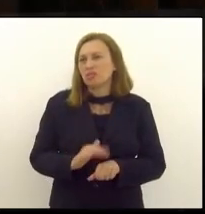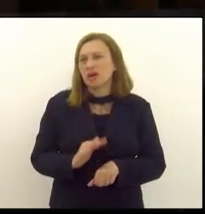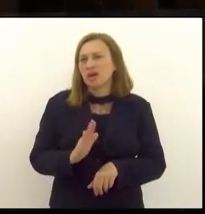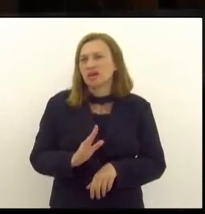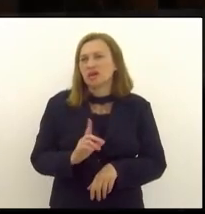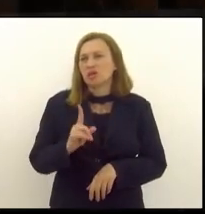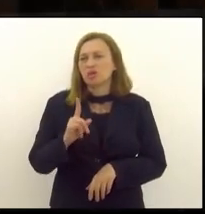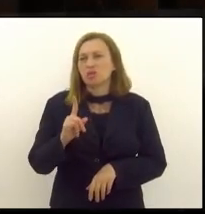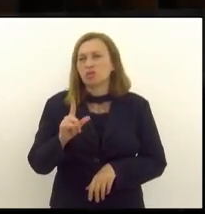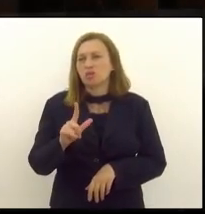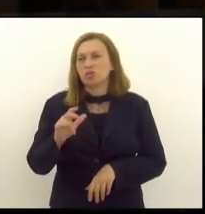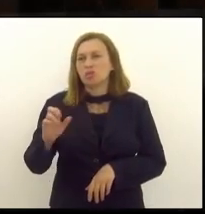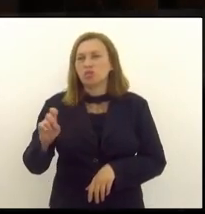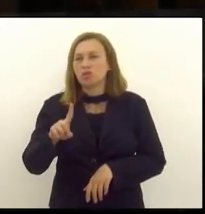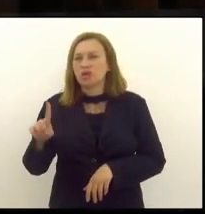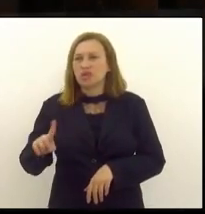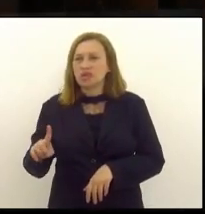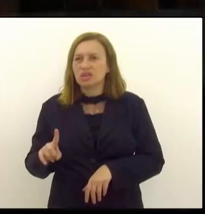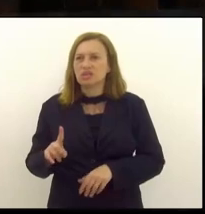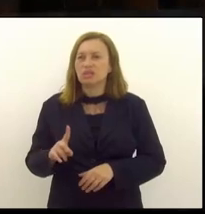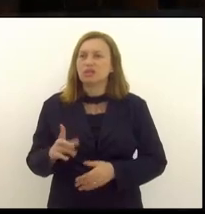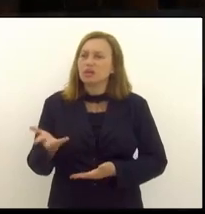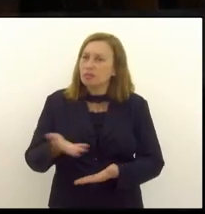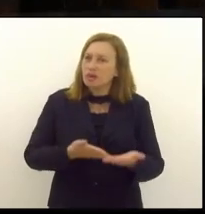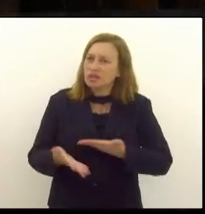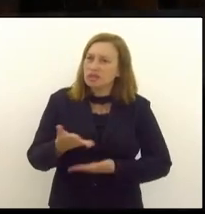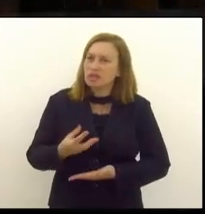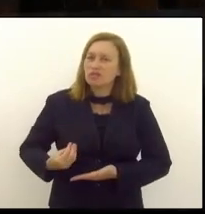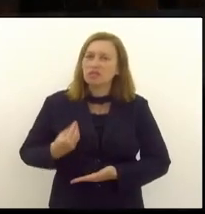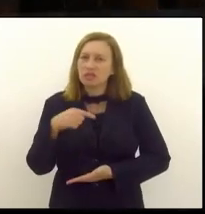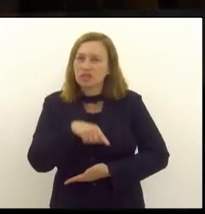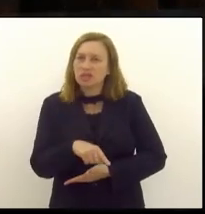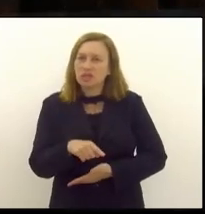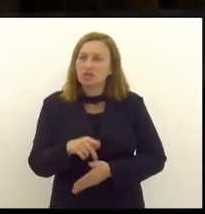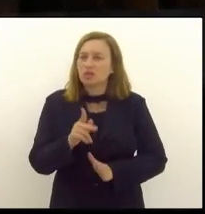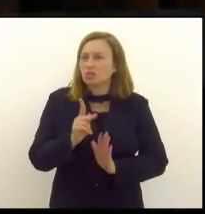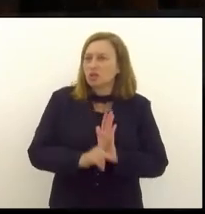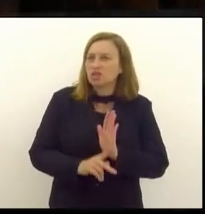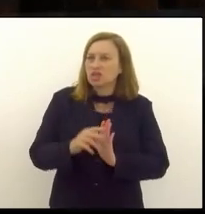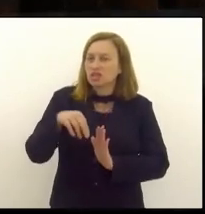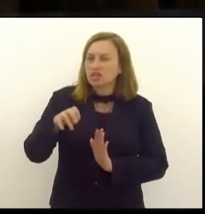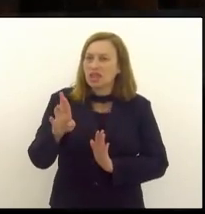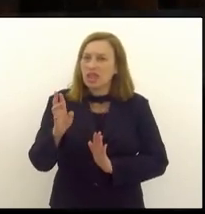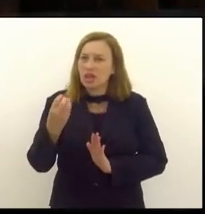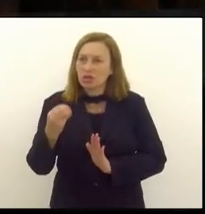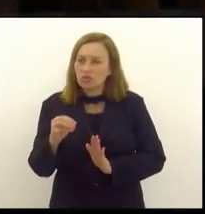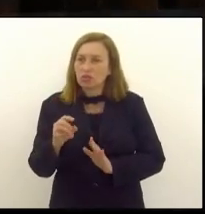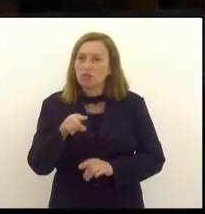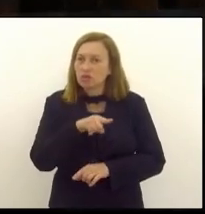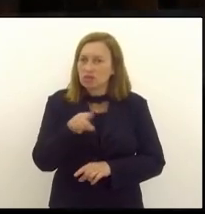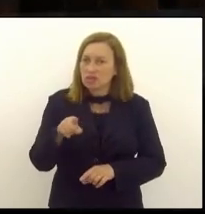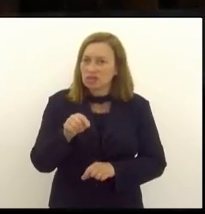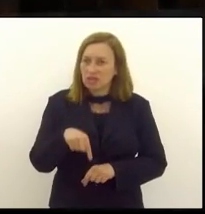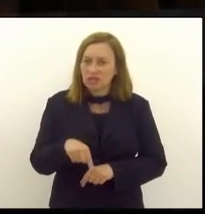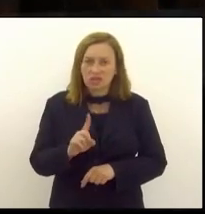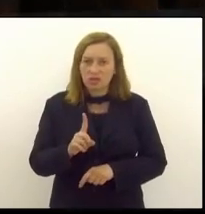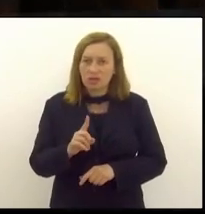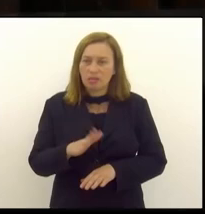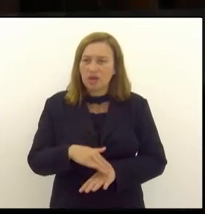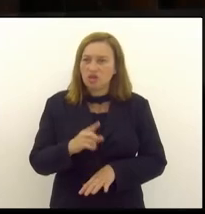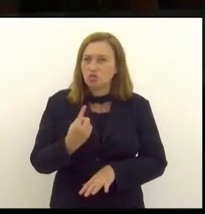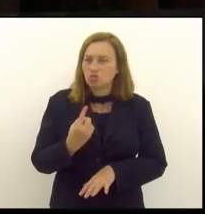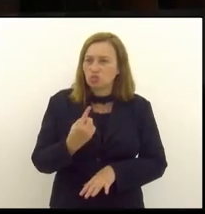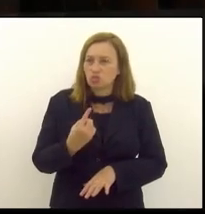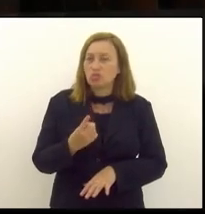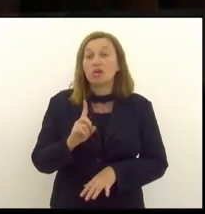IBAMA, Gilson, hoje parceiros que estão aqui do projeto Ouro Negro, vocês estão aqui, e eu posso dizer, não é mais um projeto, ele é,